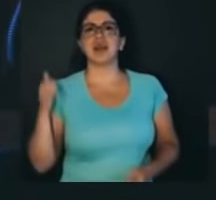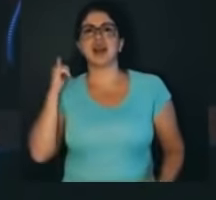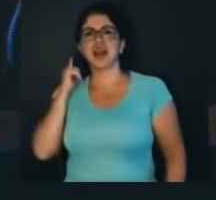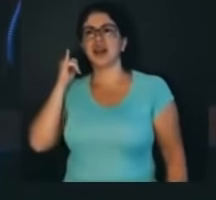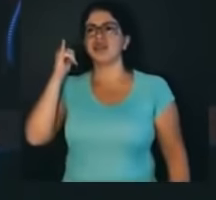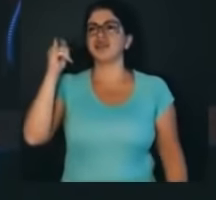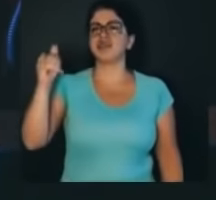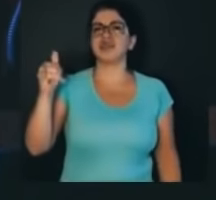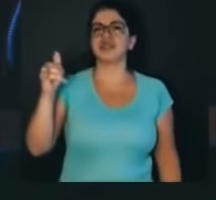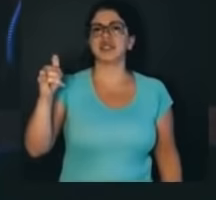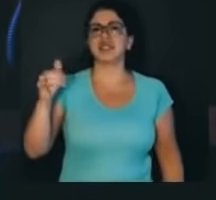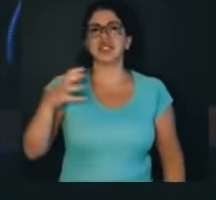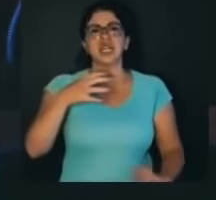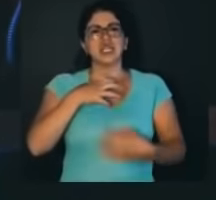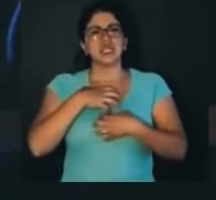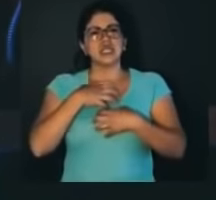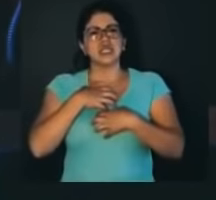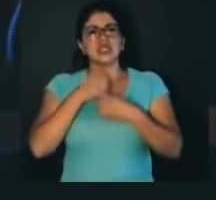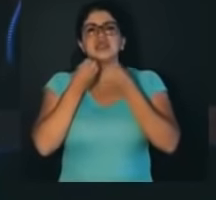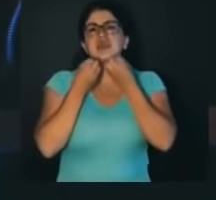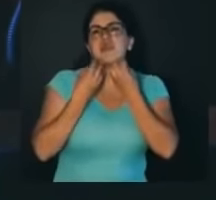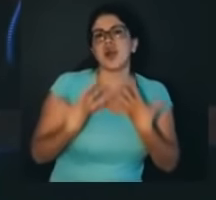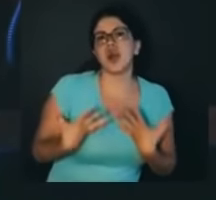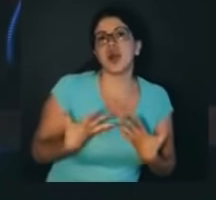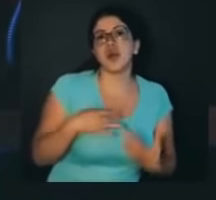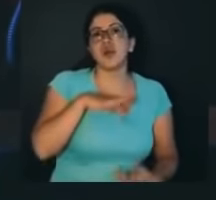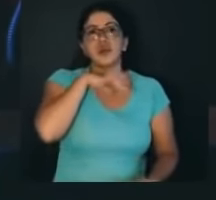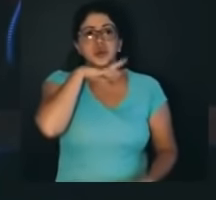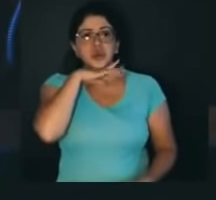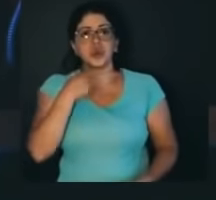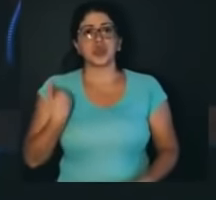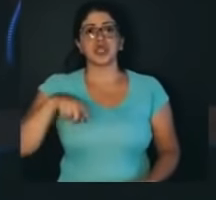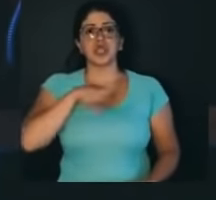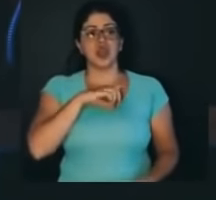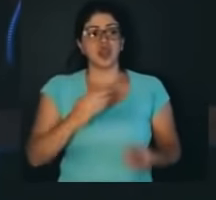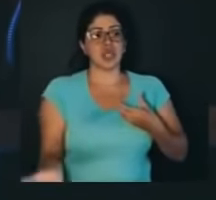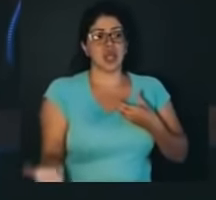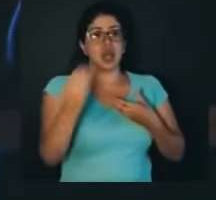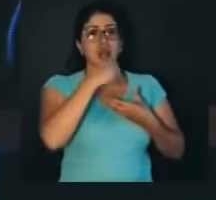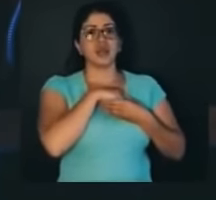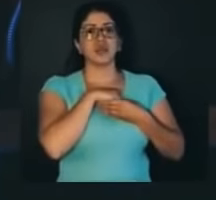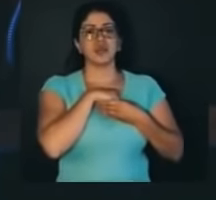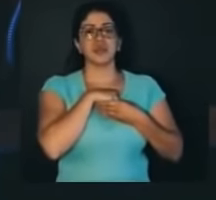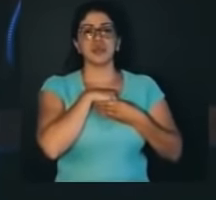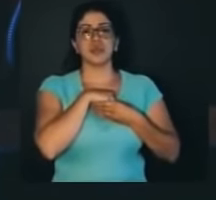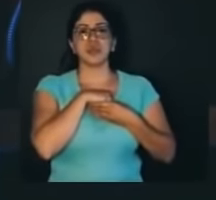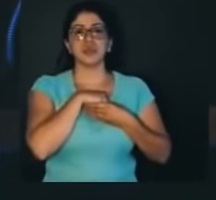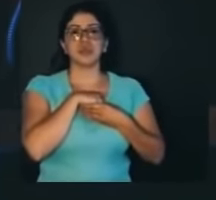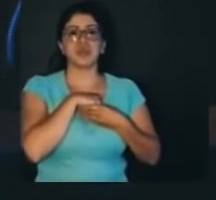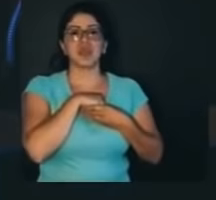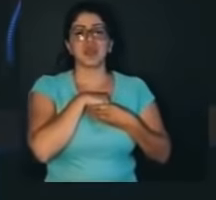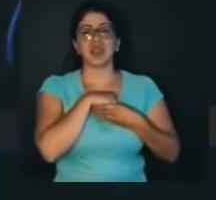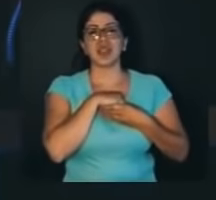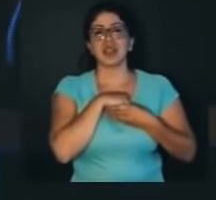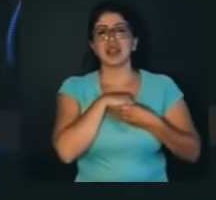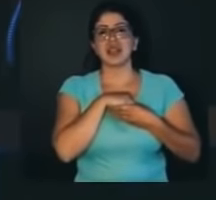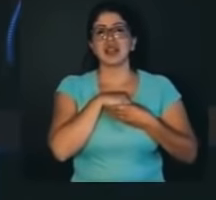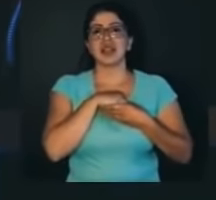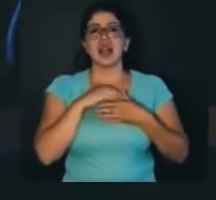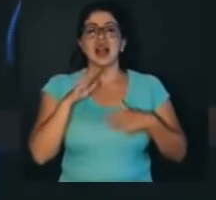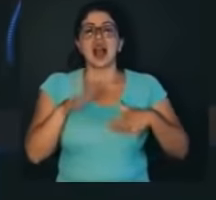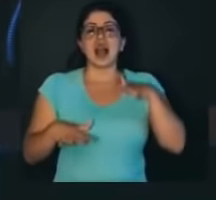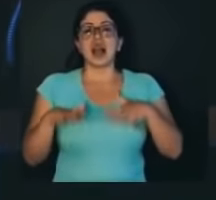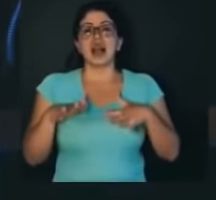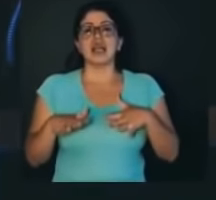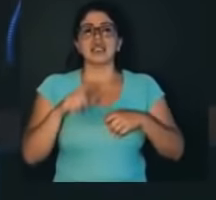conforme eu já falei, você guarda isso para você. E talvez você, naquele momento que guardou, não se dê conta